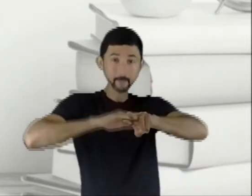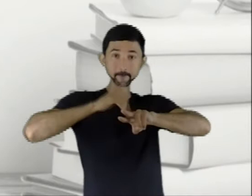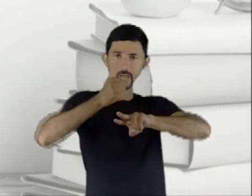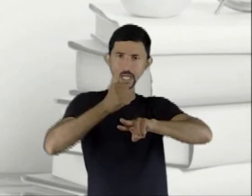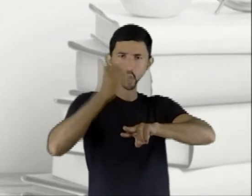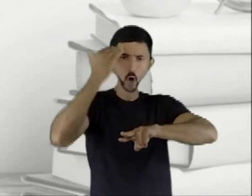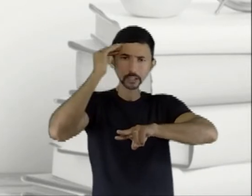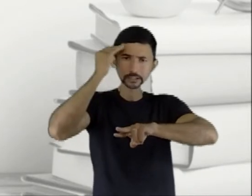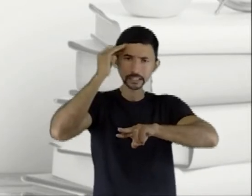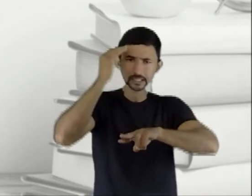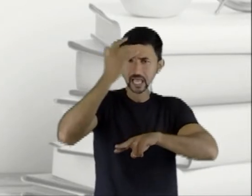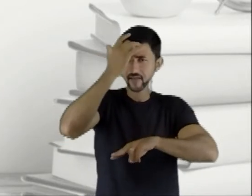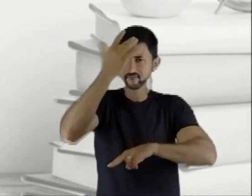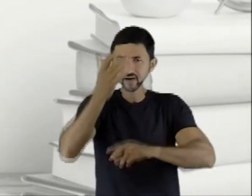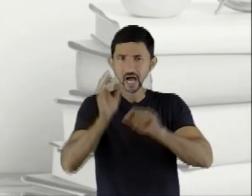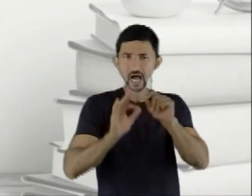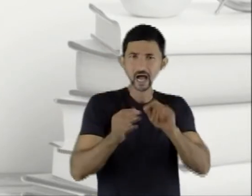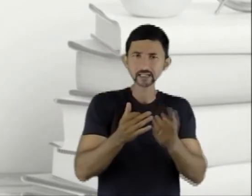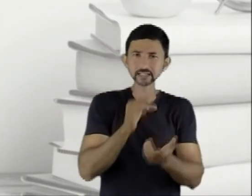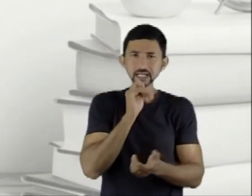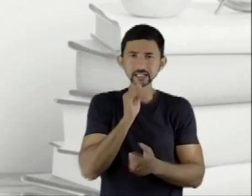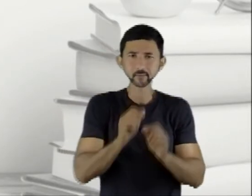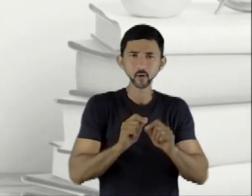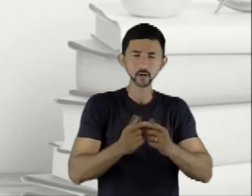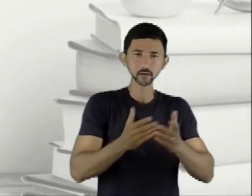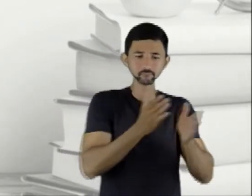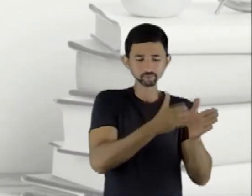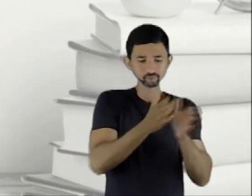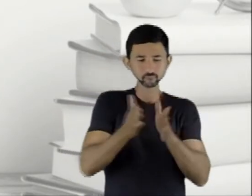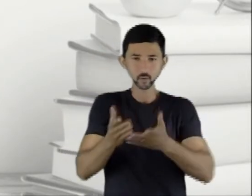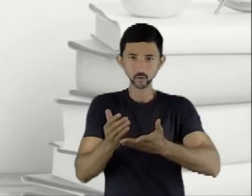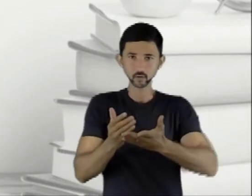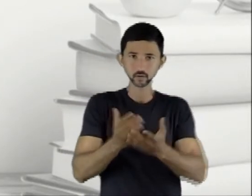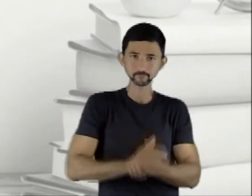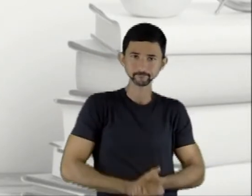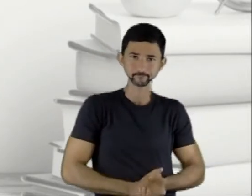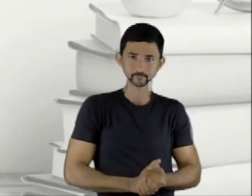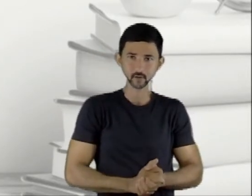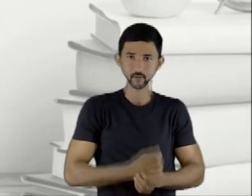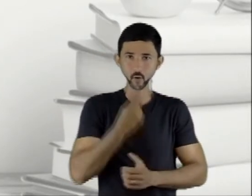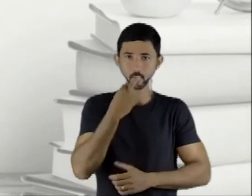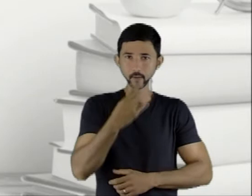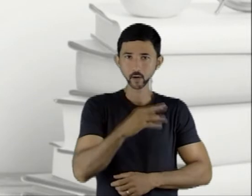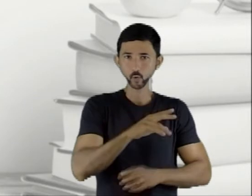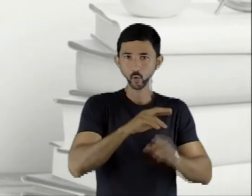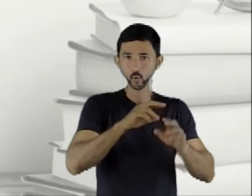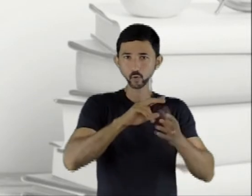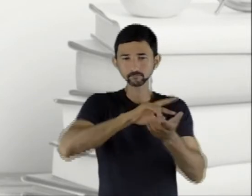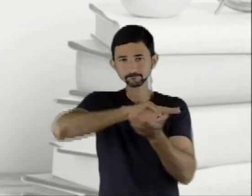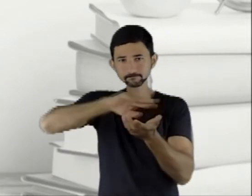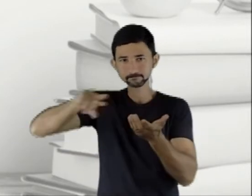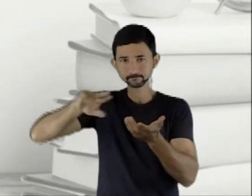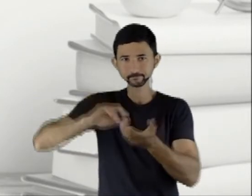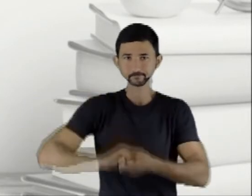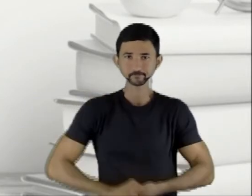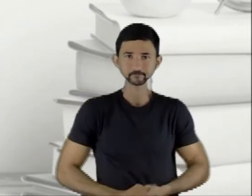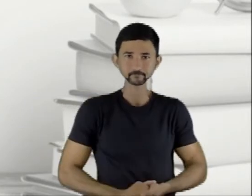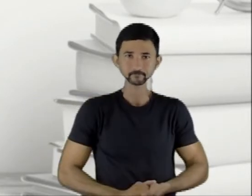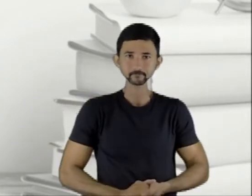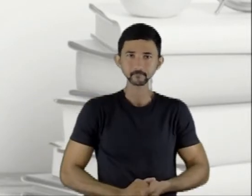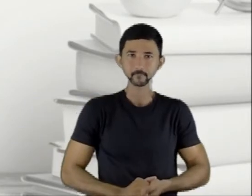certo? Principalmente se ele vem cada setor circular com uma cor diferente. Esse caso aí